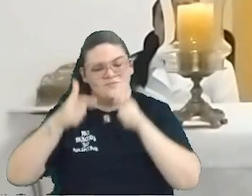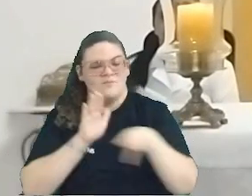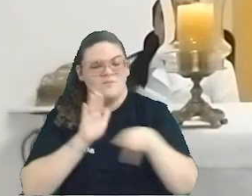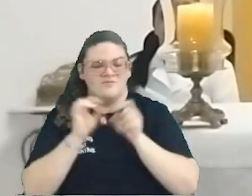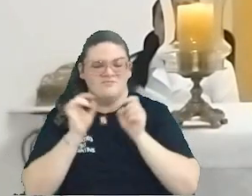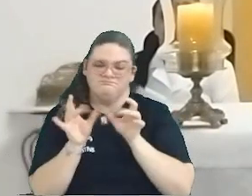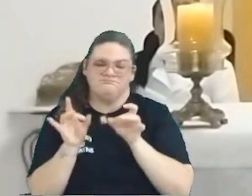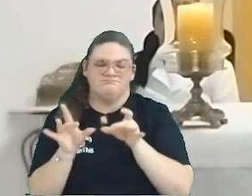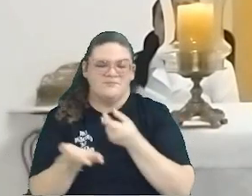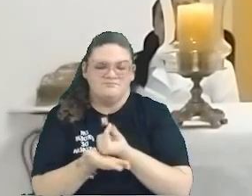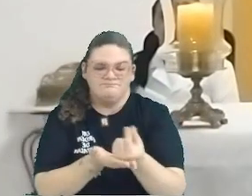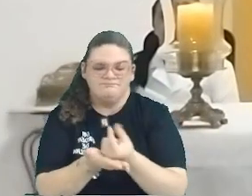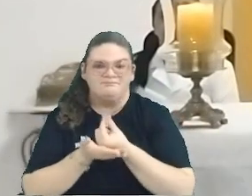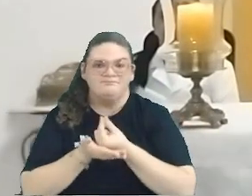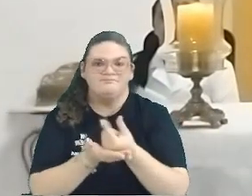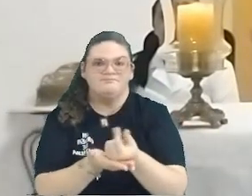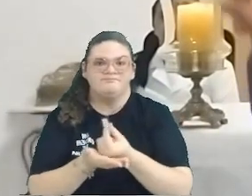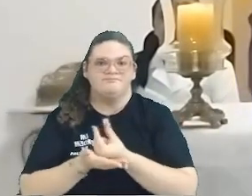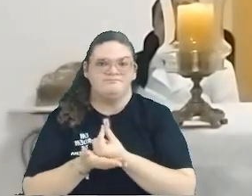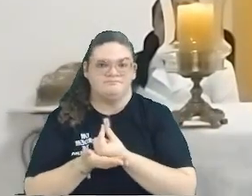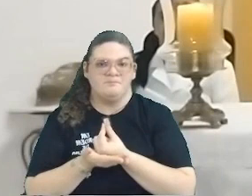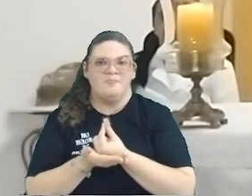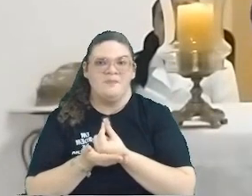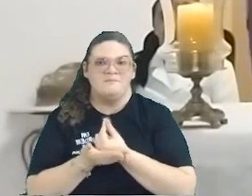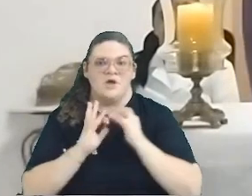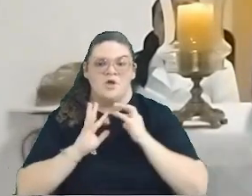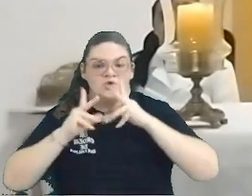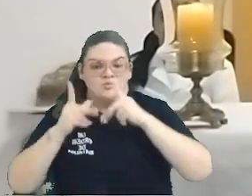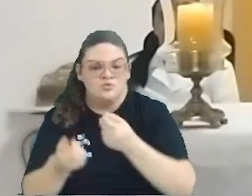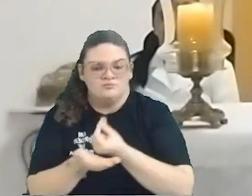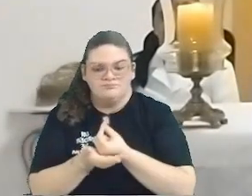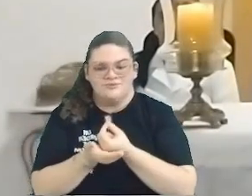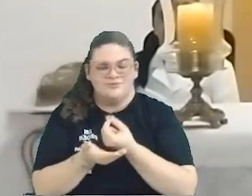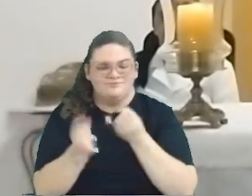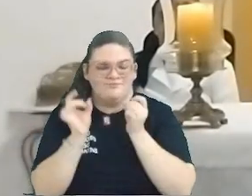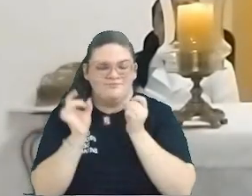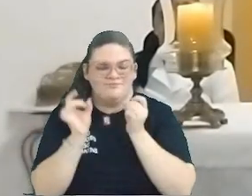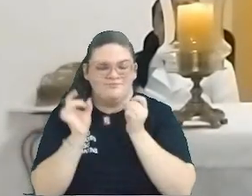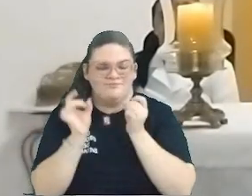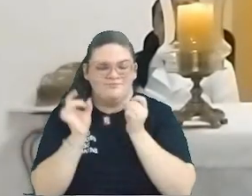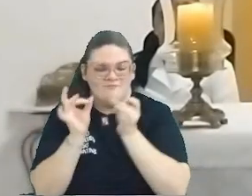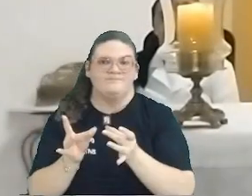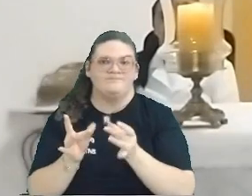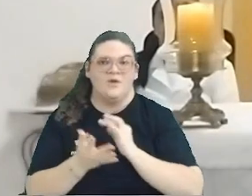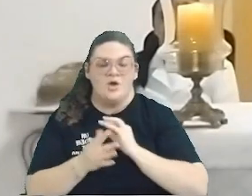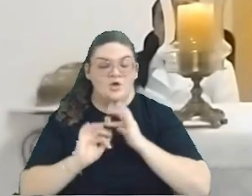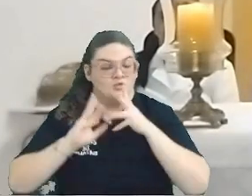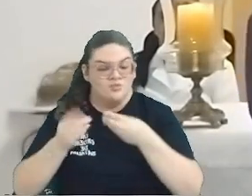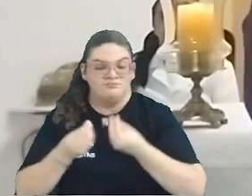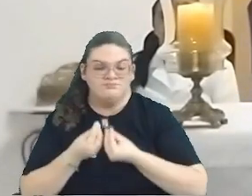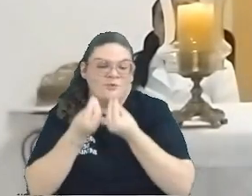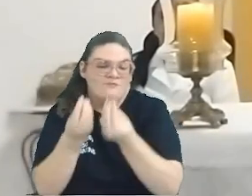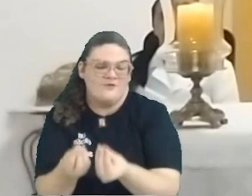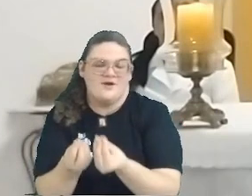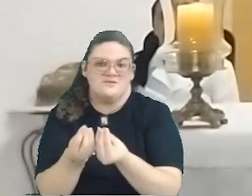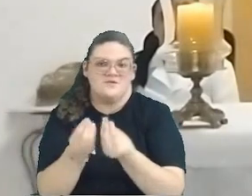verdadeiro mercado público, onde de tudo se vendia, onde de tudo se oferecia, onde